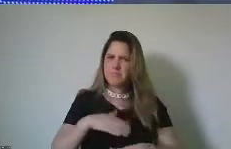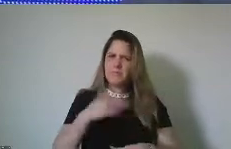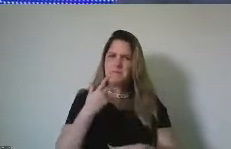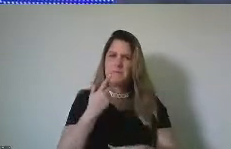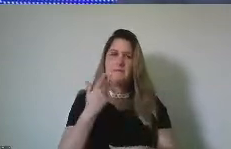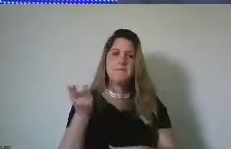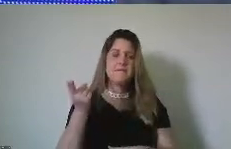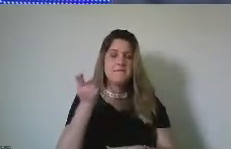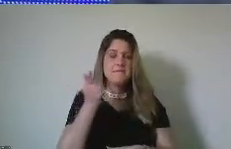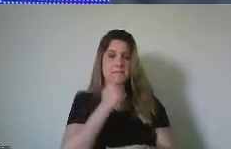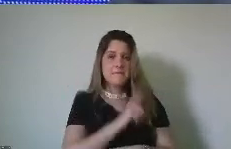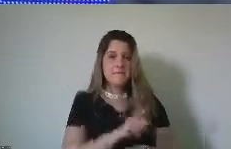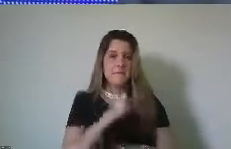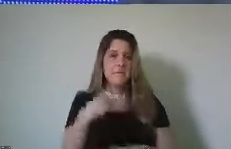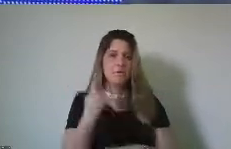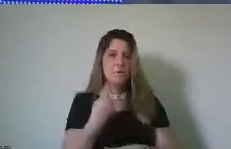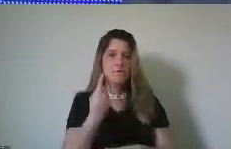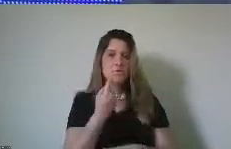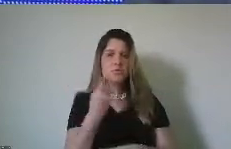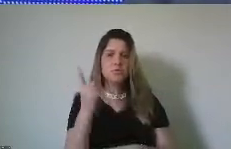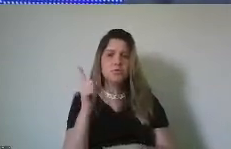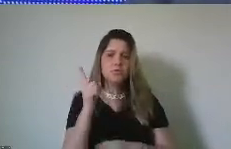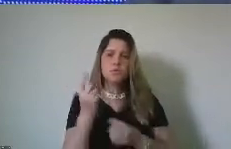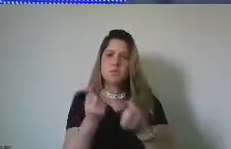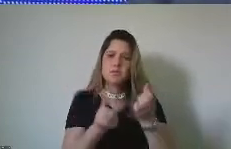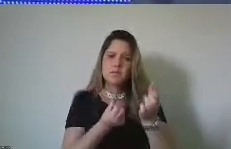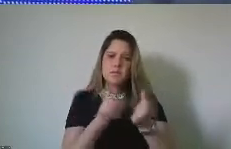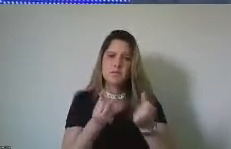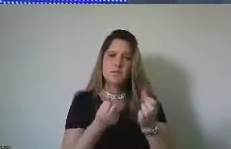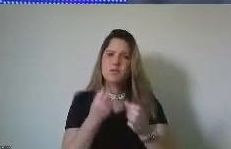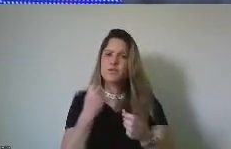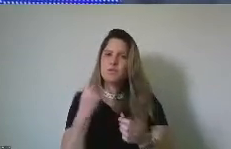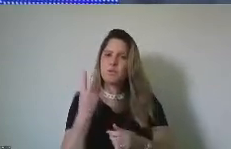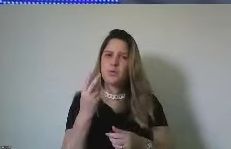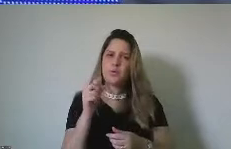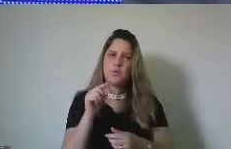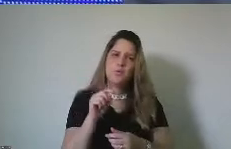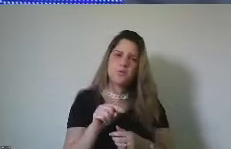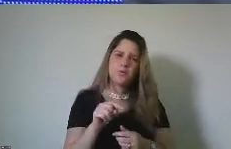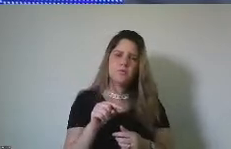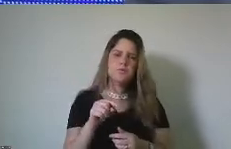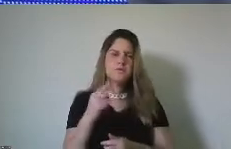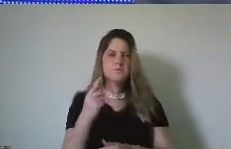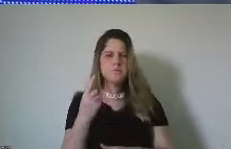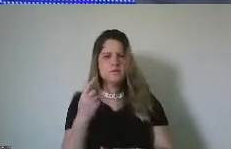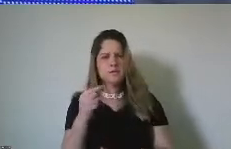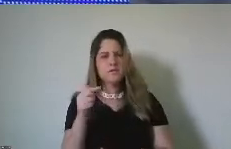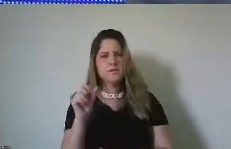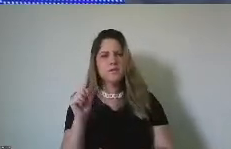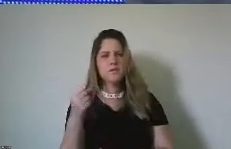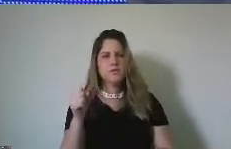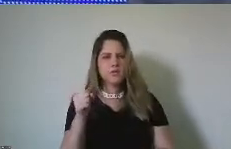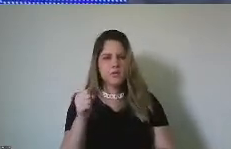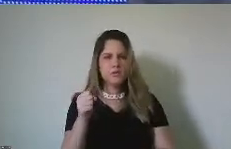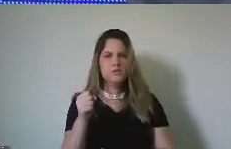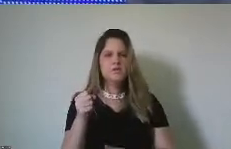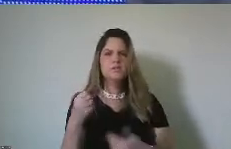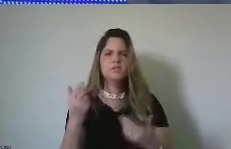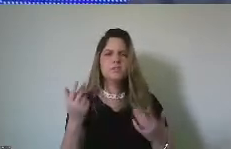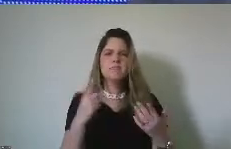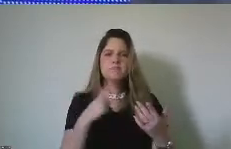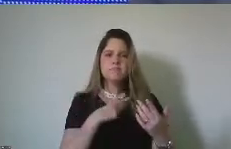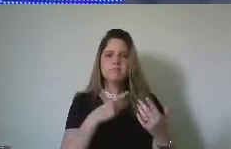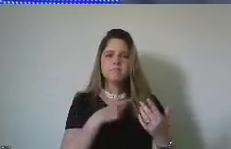companhia fechou o segundo semestre com uma alavancagem de dois pontos 68 né aquela Dívida líquida